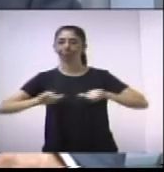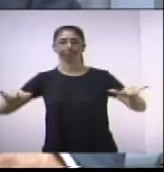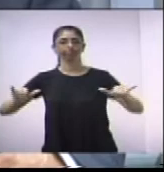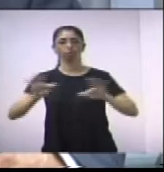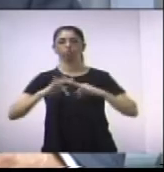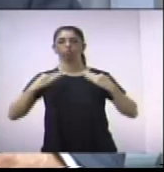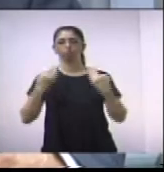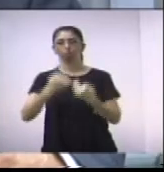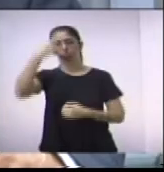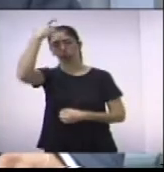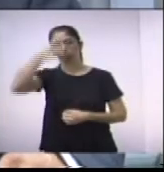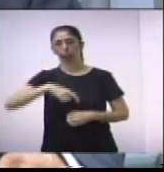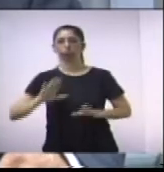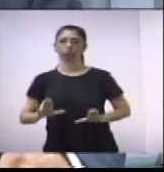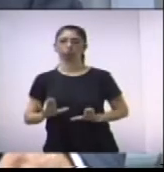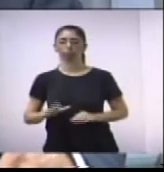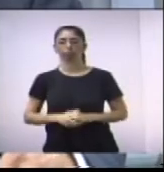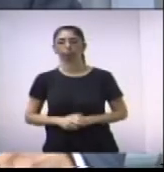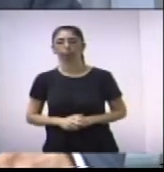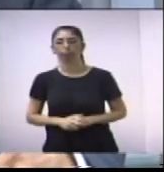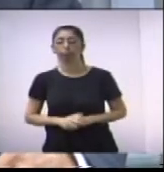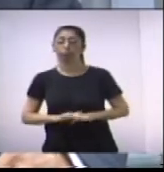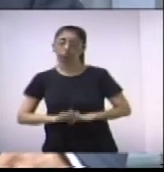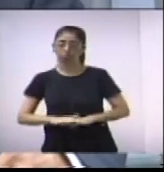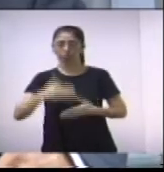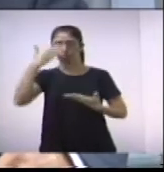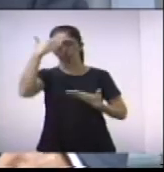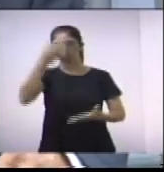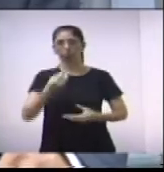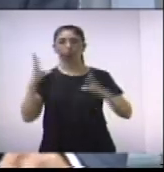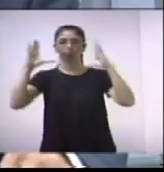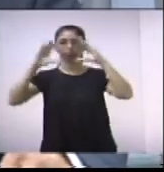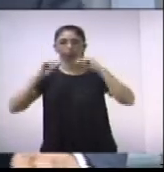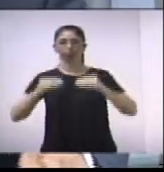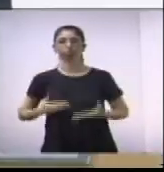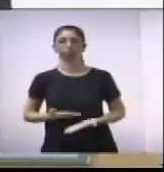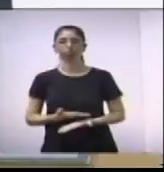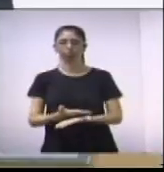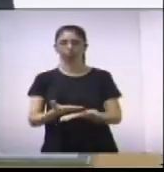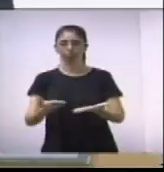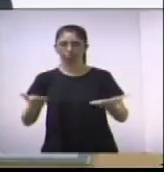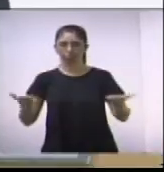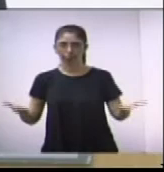pessoas dessa maneira. Muito obrigado, boa noite a todos.